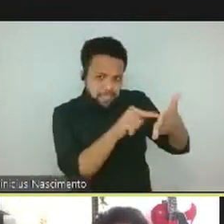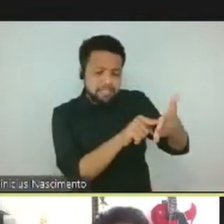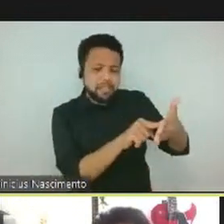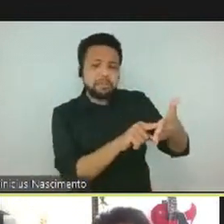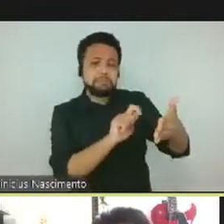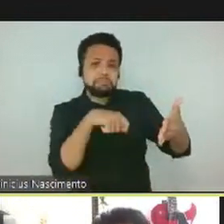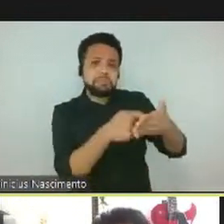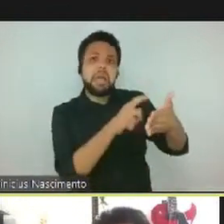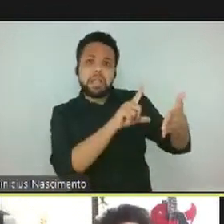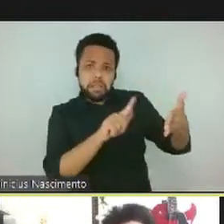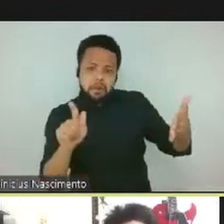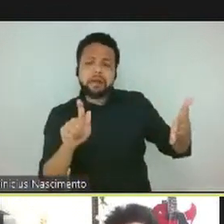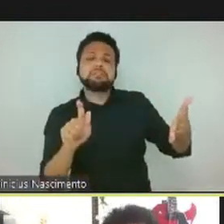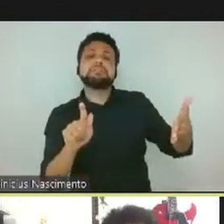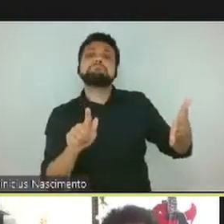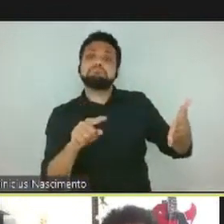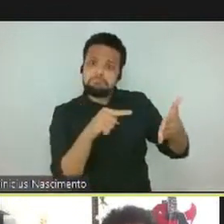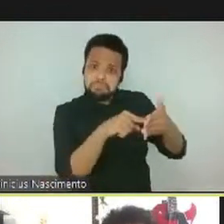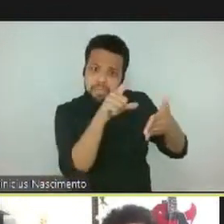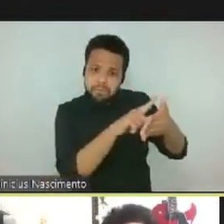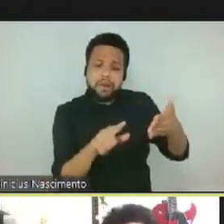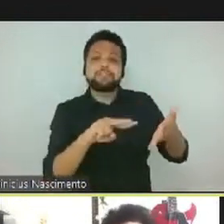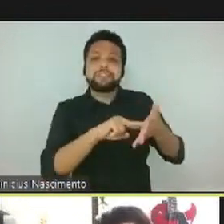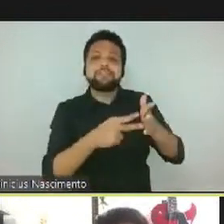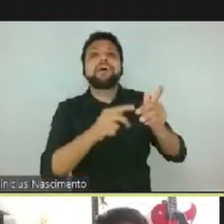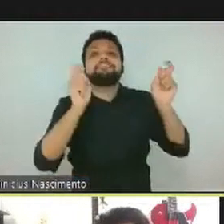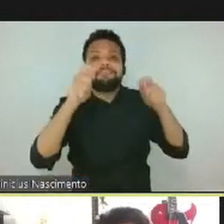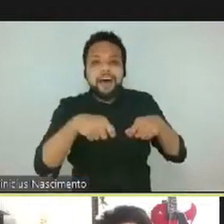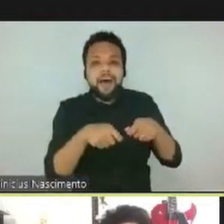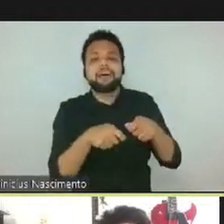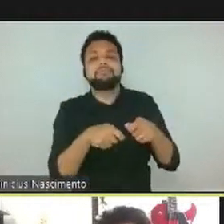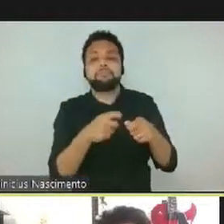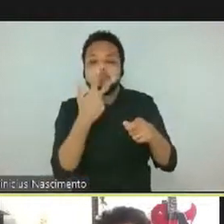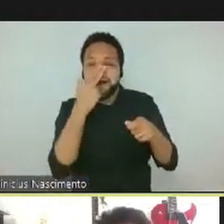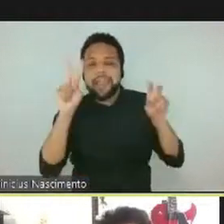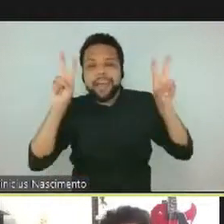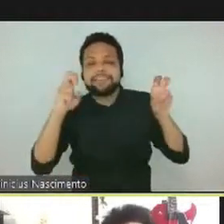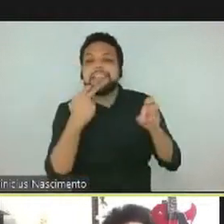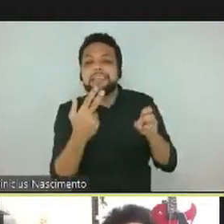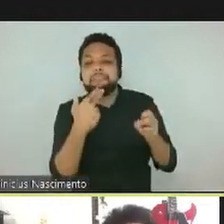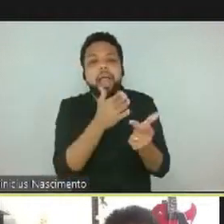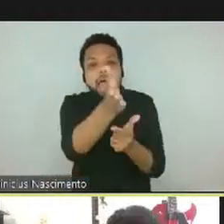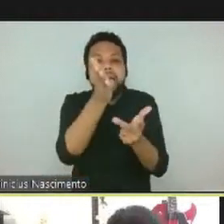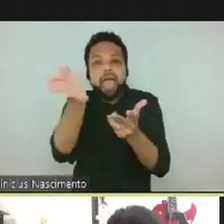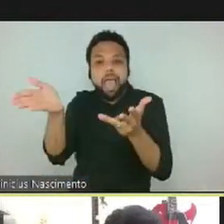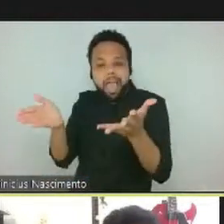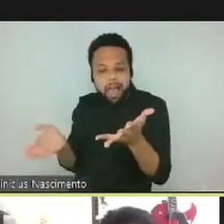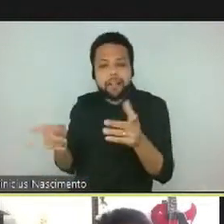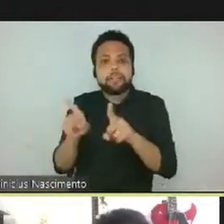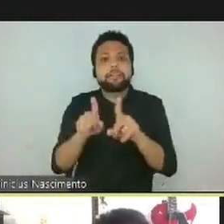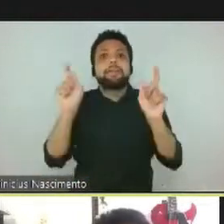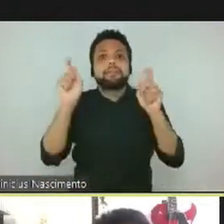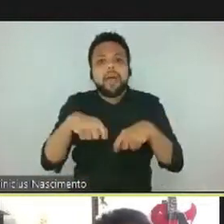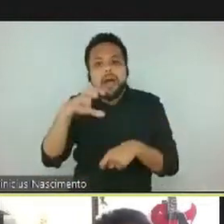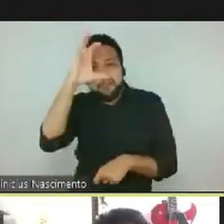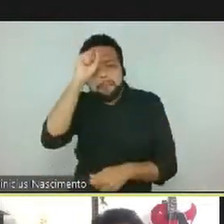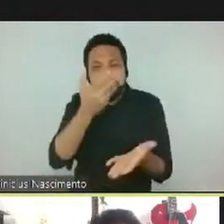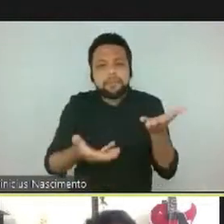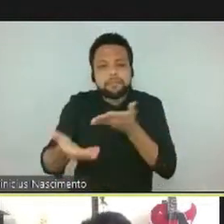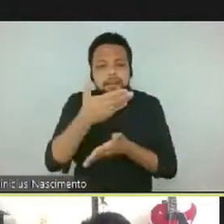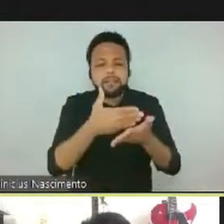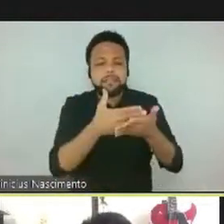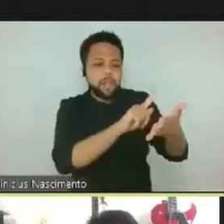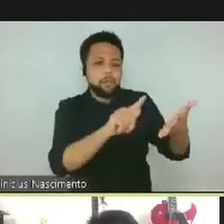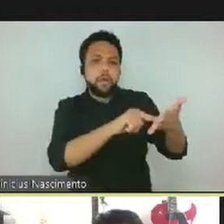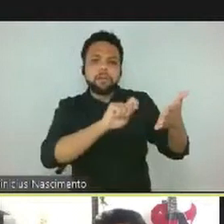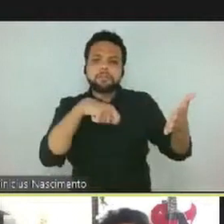que possibilita o aprendizado, é partilha de conhecimento, é um lugar de comunicação, é